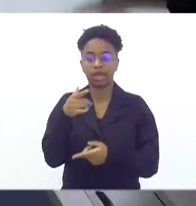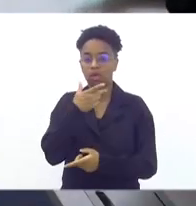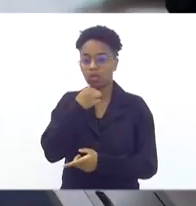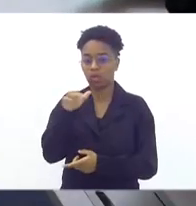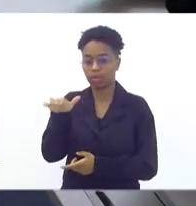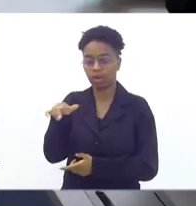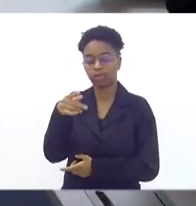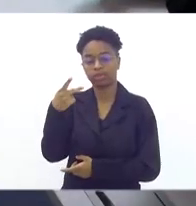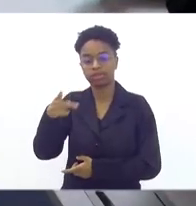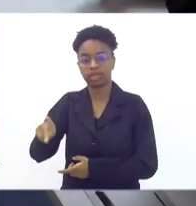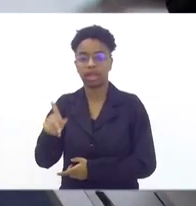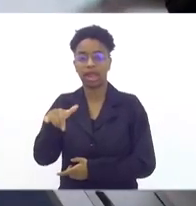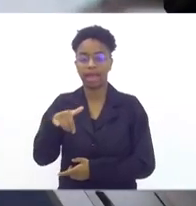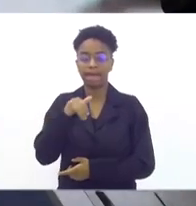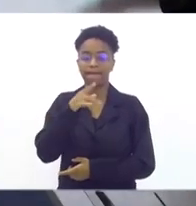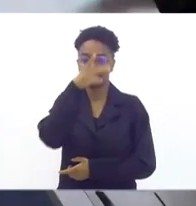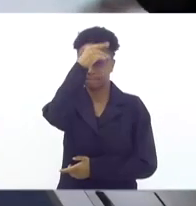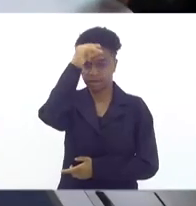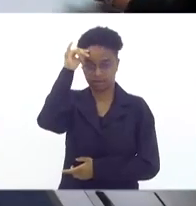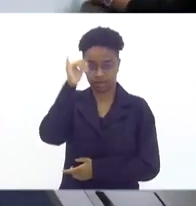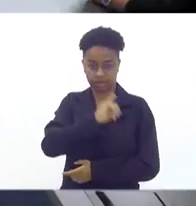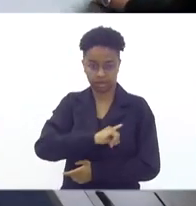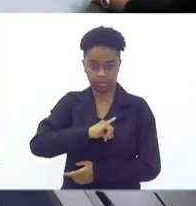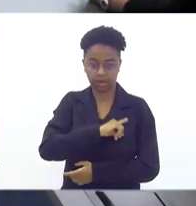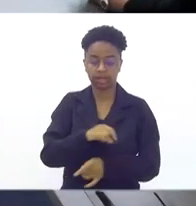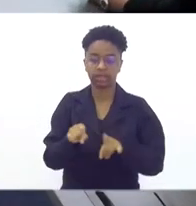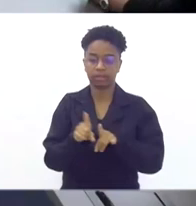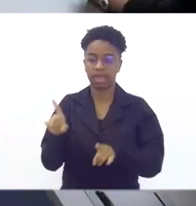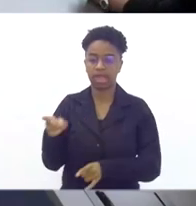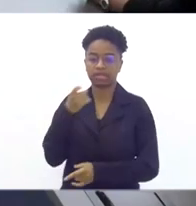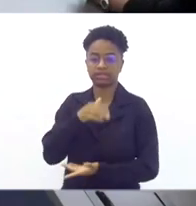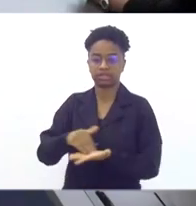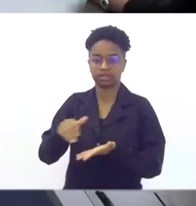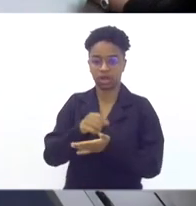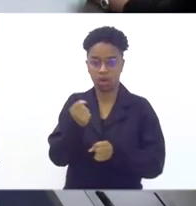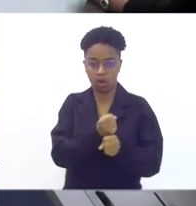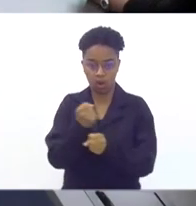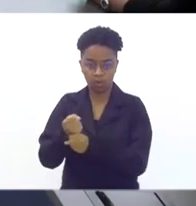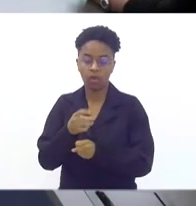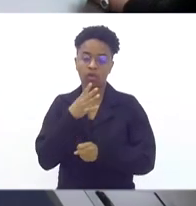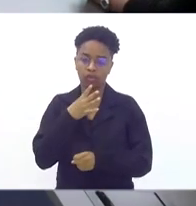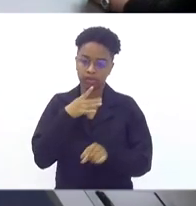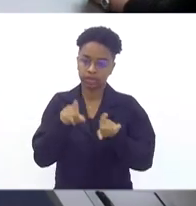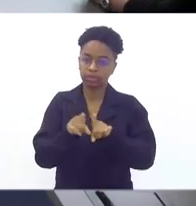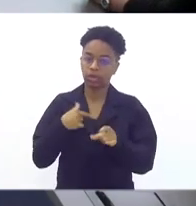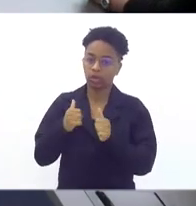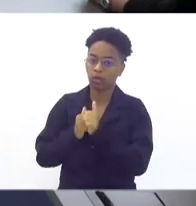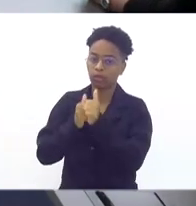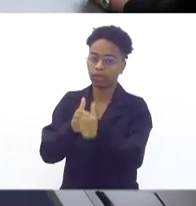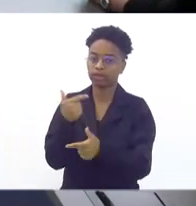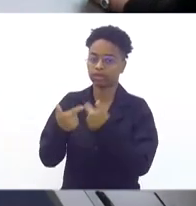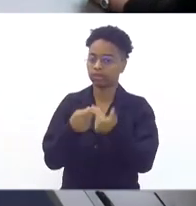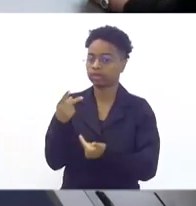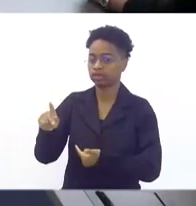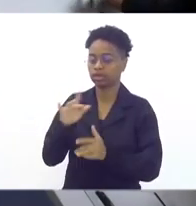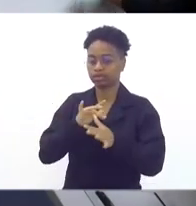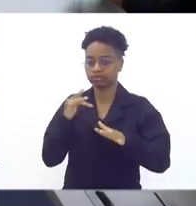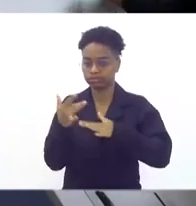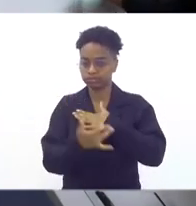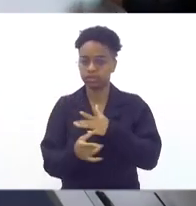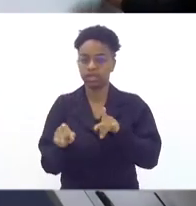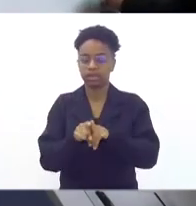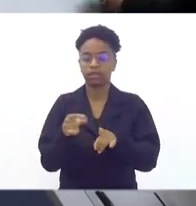lá na cidade de Itaboraí ele foi secretário de obras lá conhece muito eu acompanho o trabalho dele nas redes sociais vejo